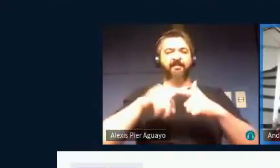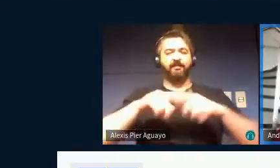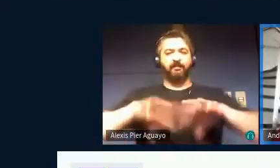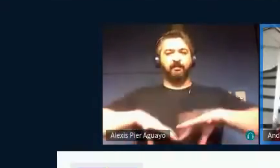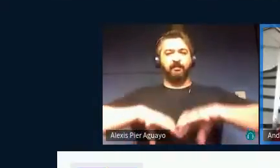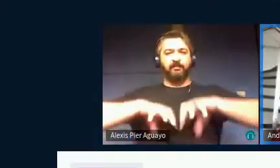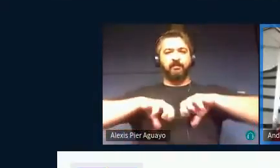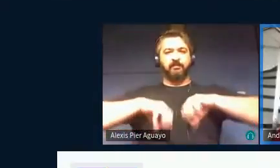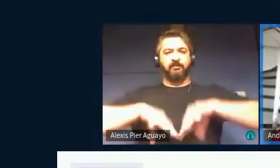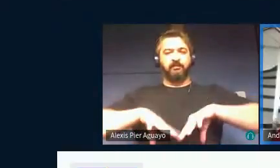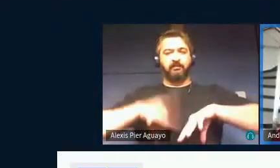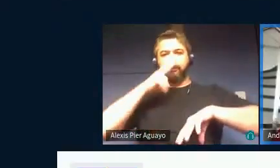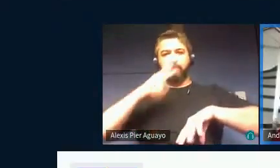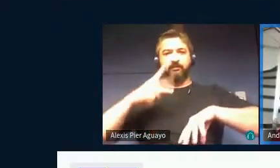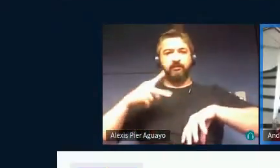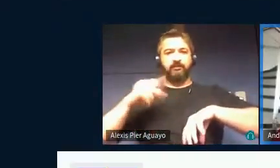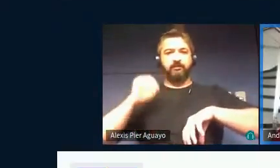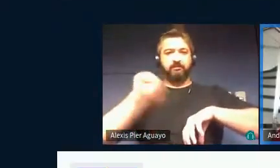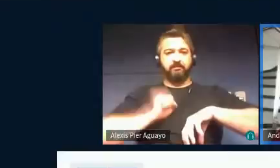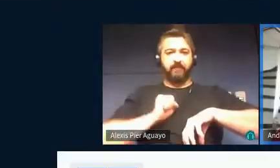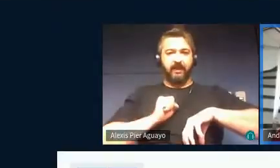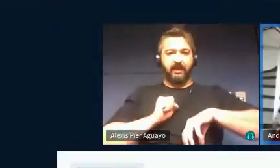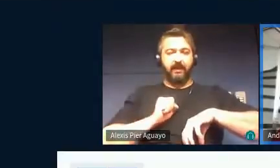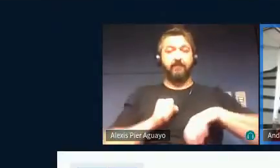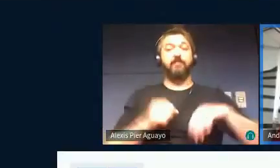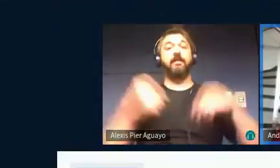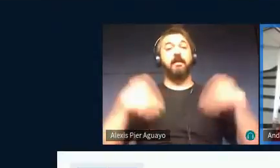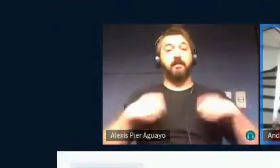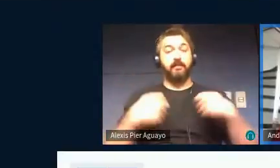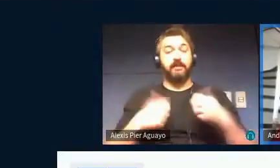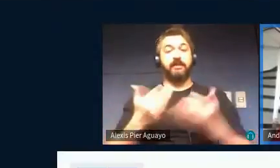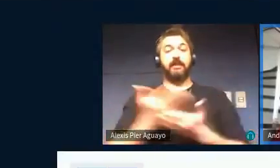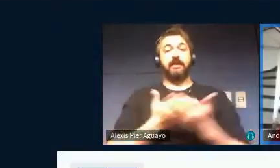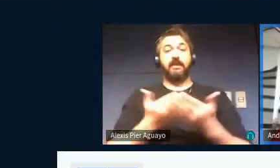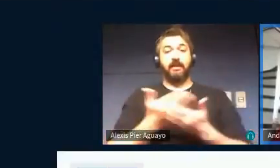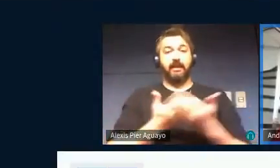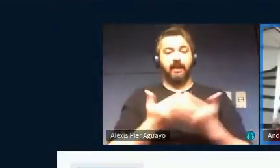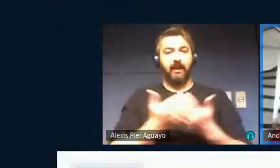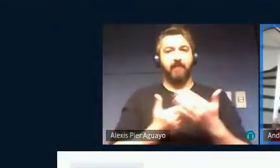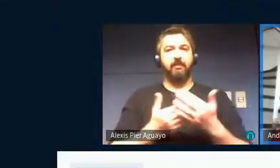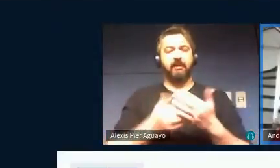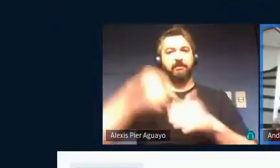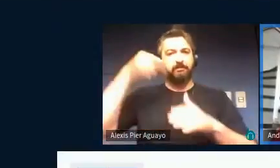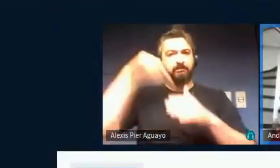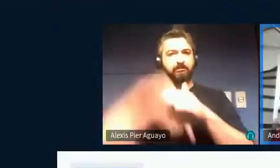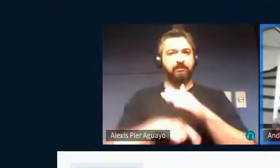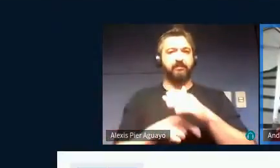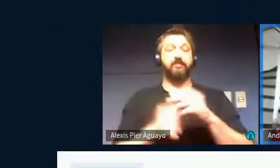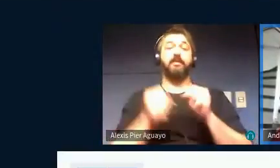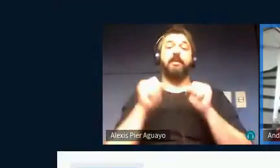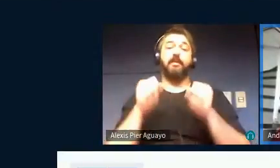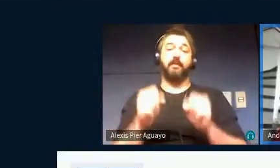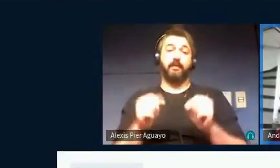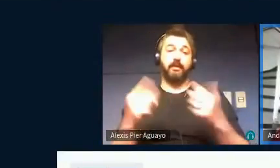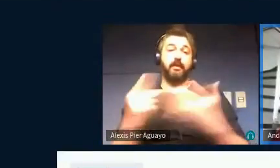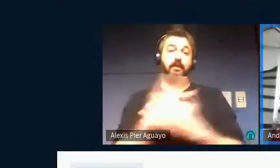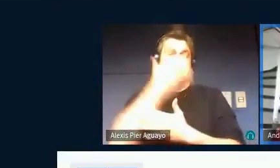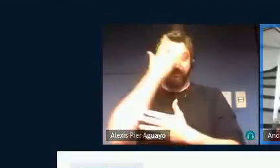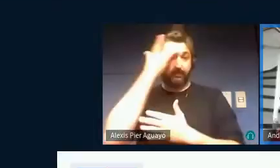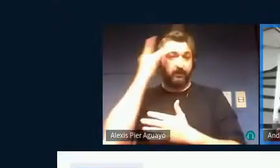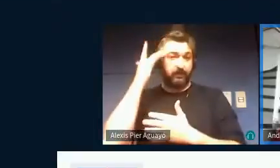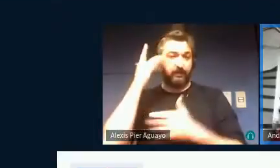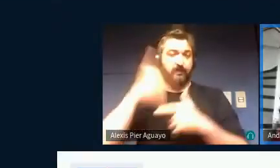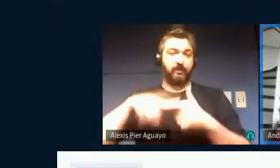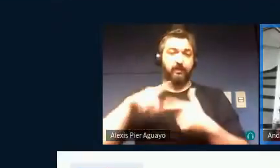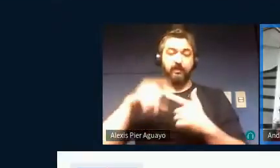de tratamentos, né, em terapia intensiva e pode levar o indivíduo, inclusive, a complicações